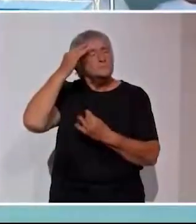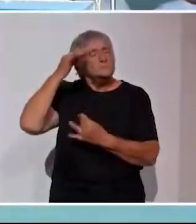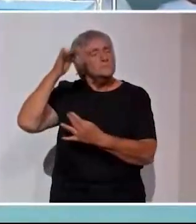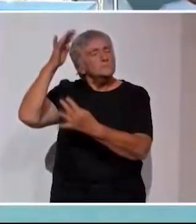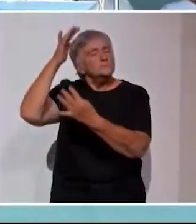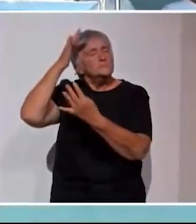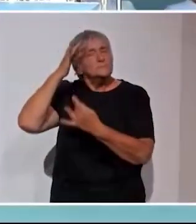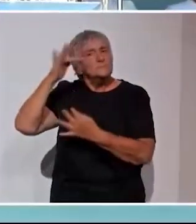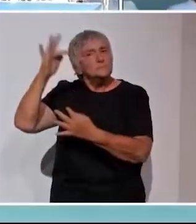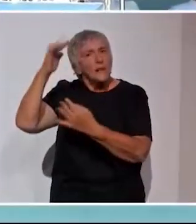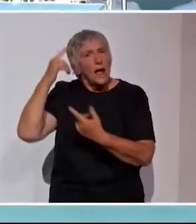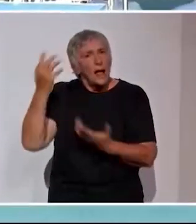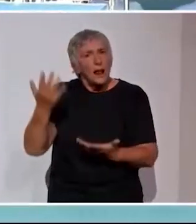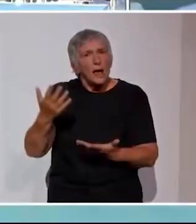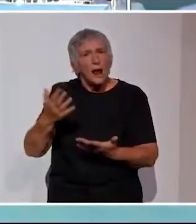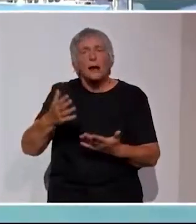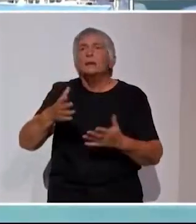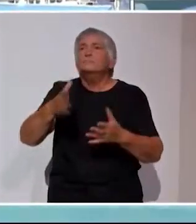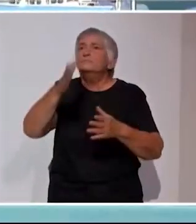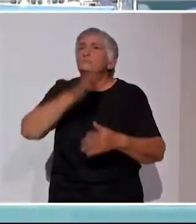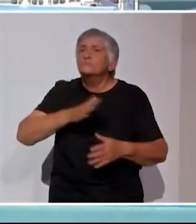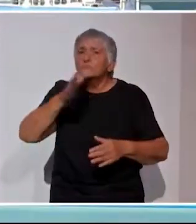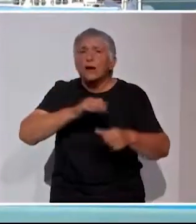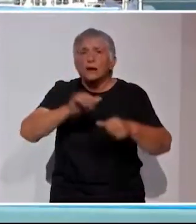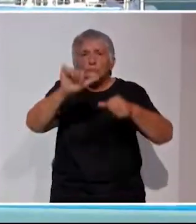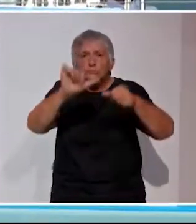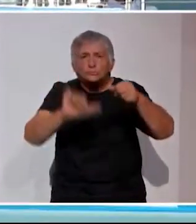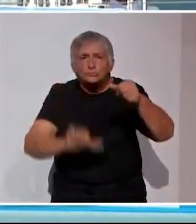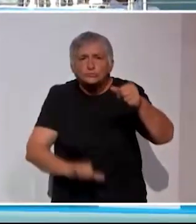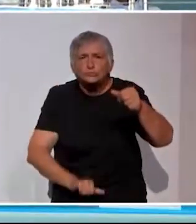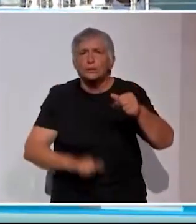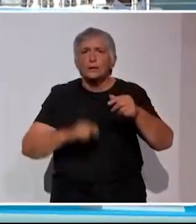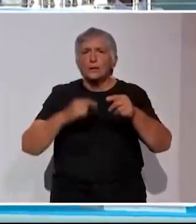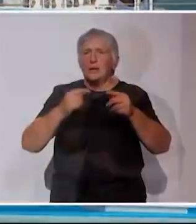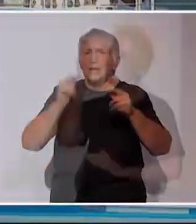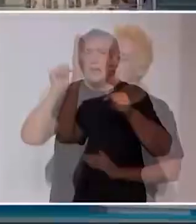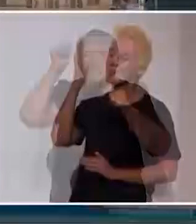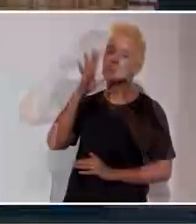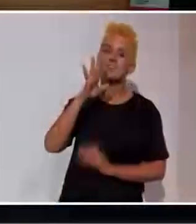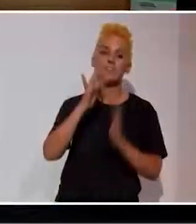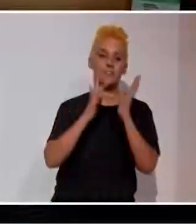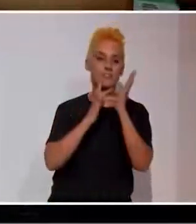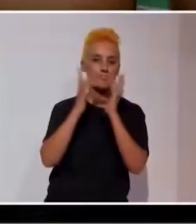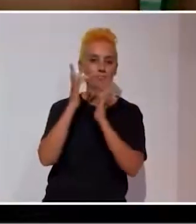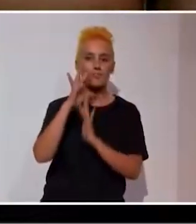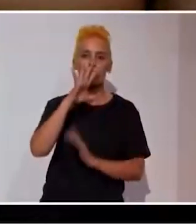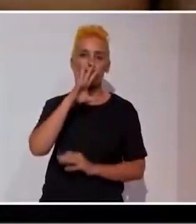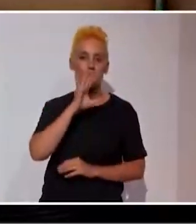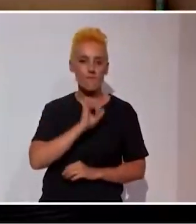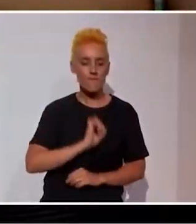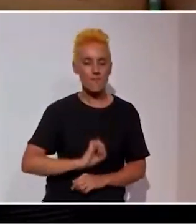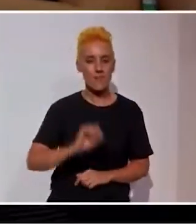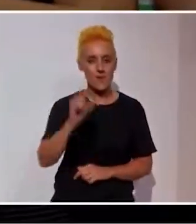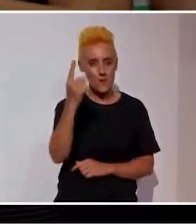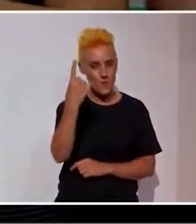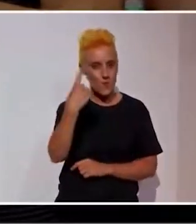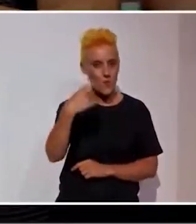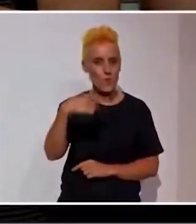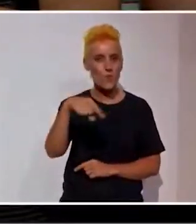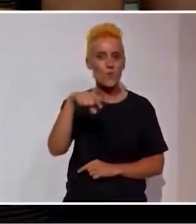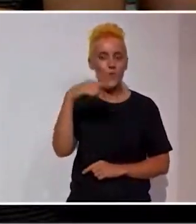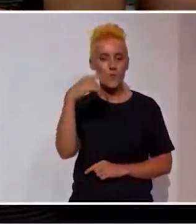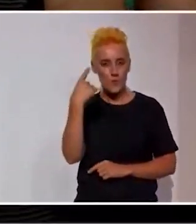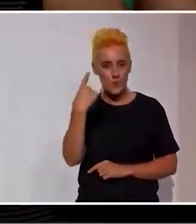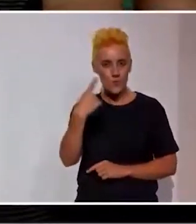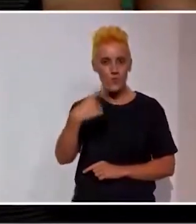O Cardeal Patriarca disse também que ao escolher o tema desta jornada Maria levantou-se partiu apressadamente o santo